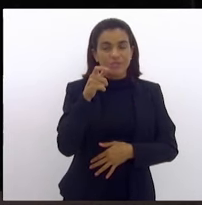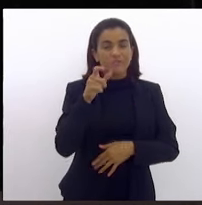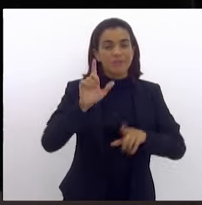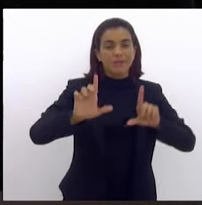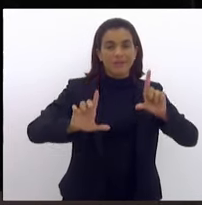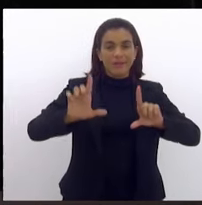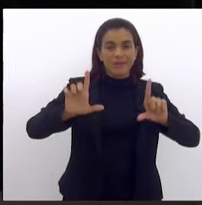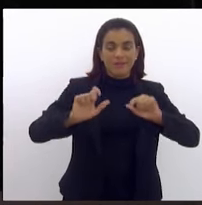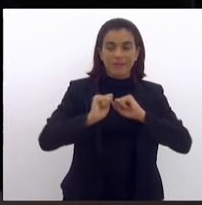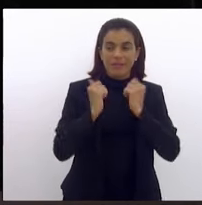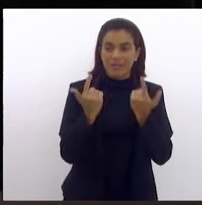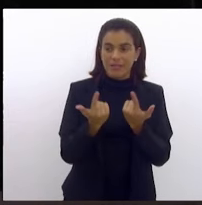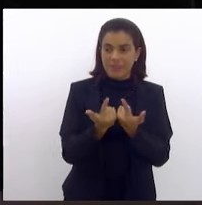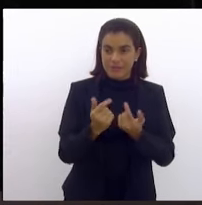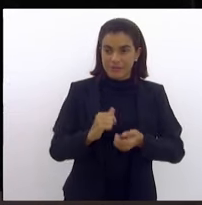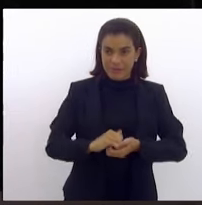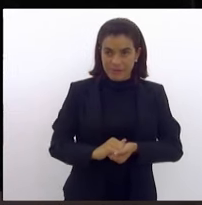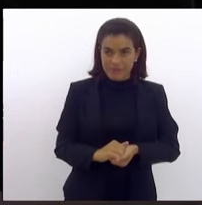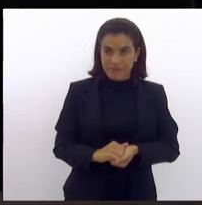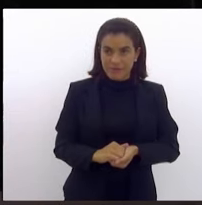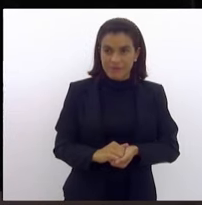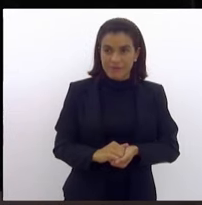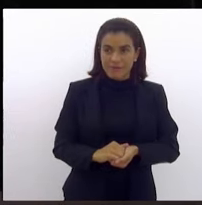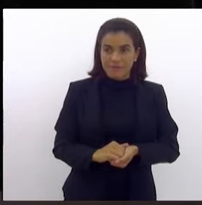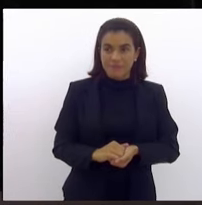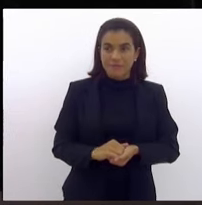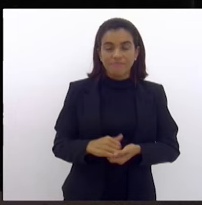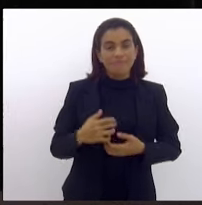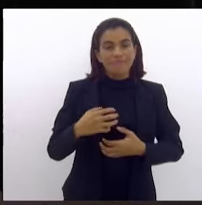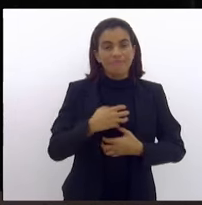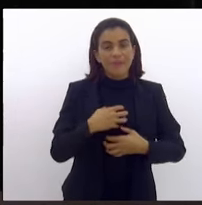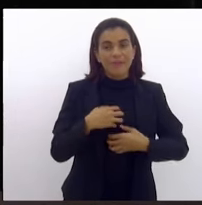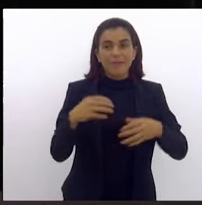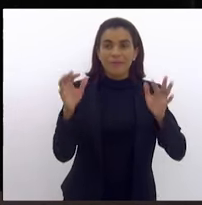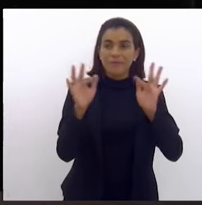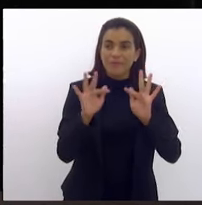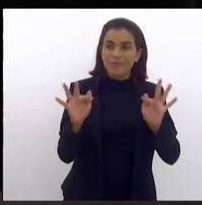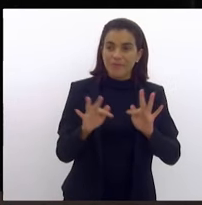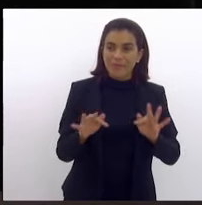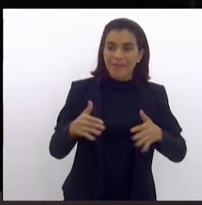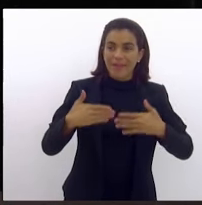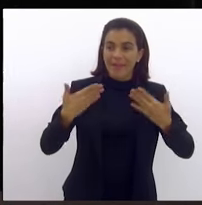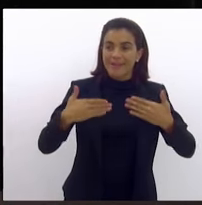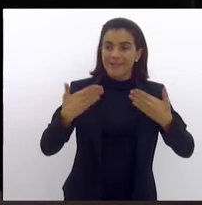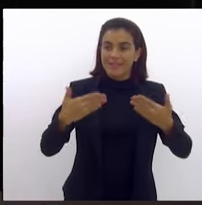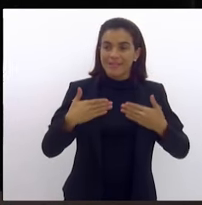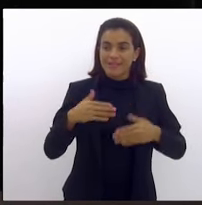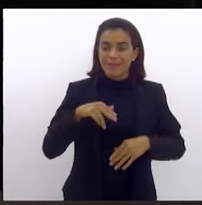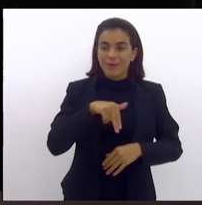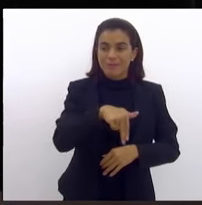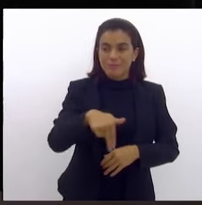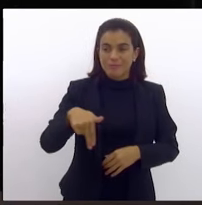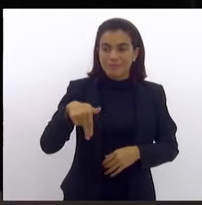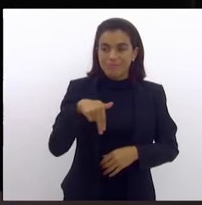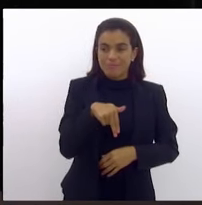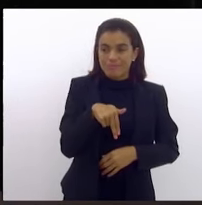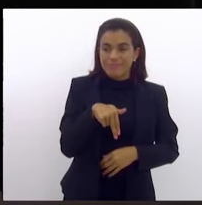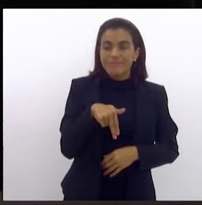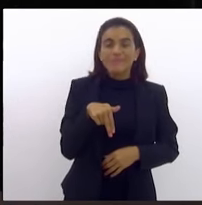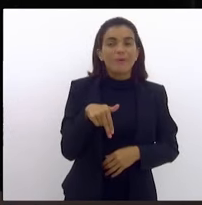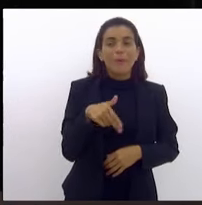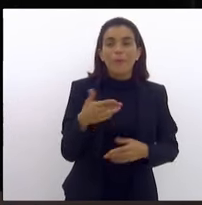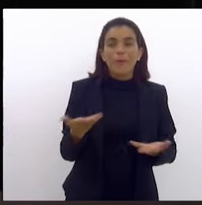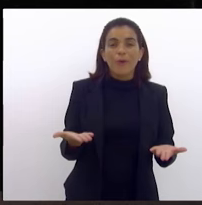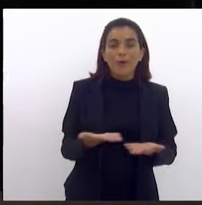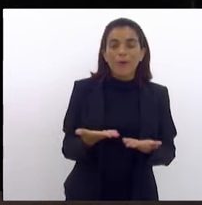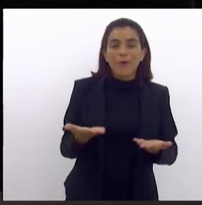TV Alerge. Com muita alegria que venho aqui à tribuna hoje, principalmente pelo dia